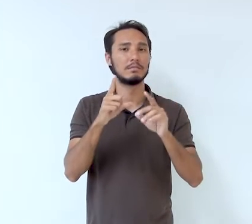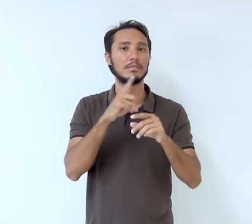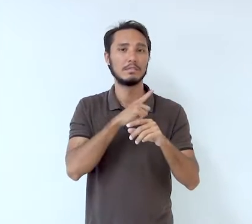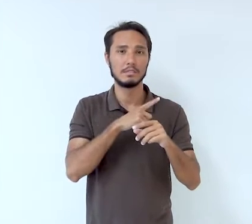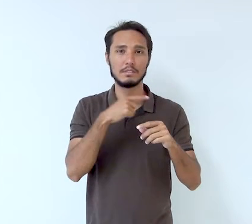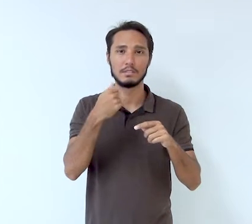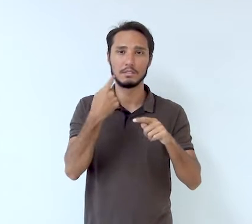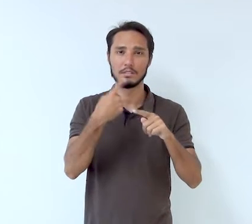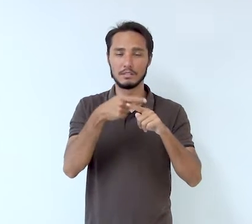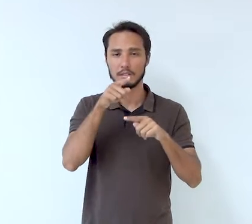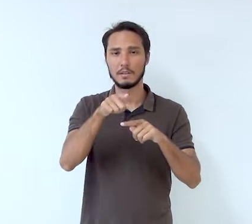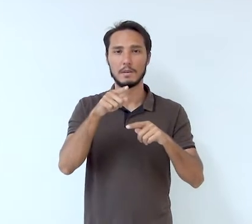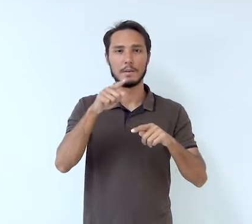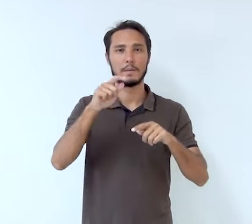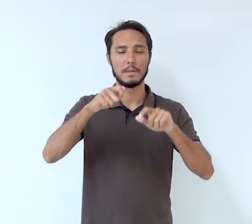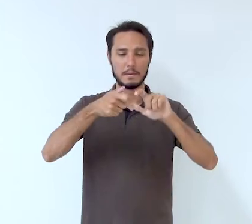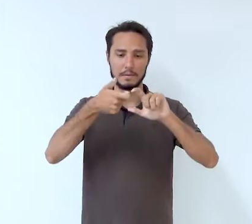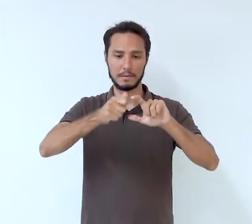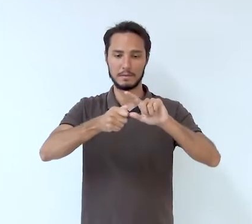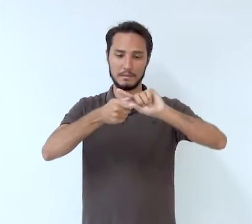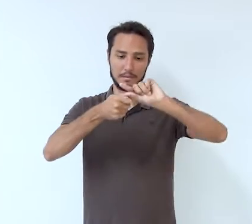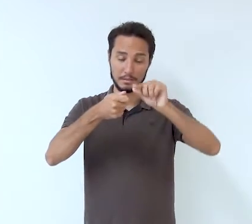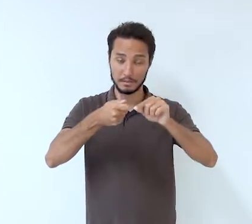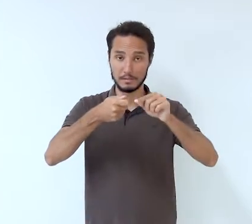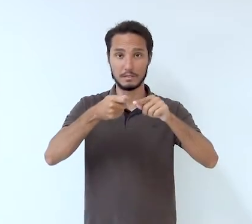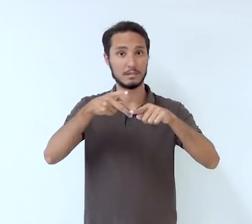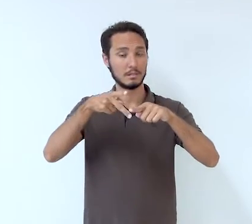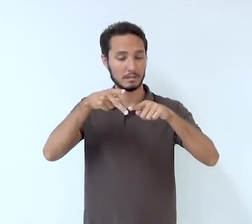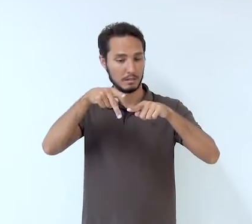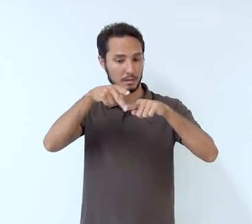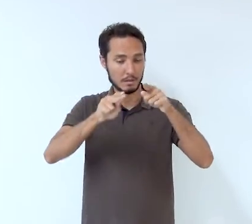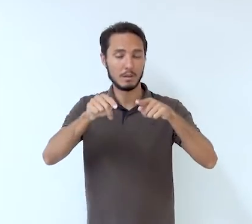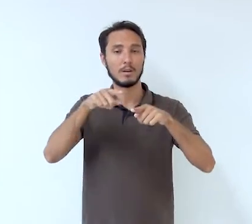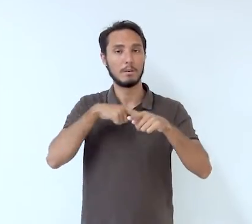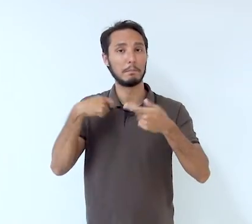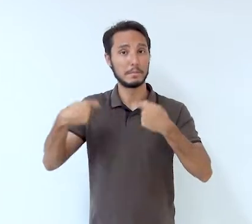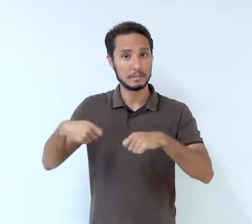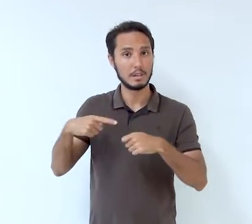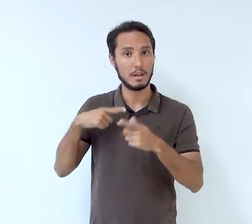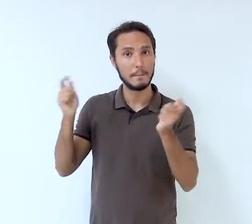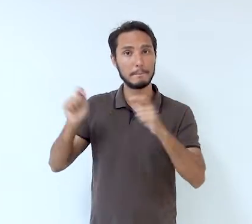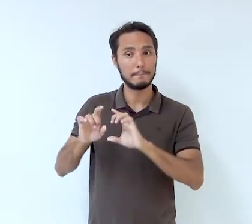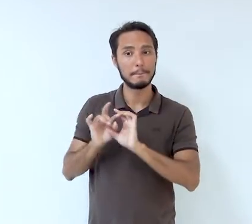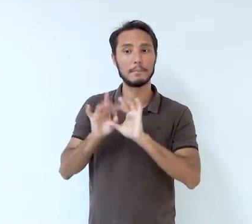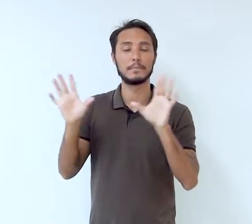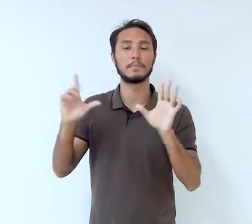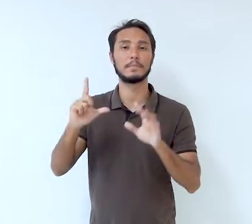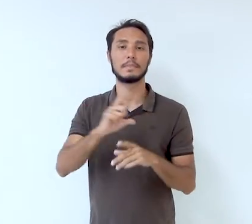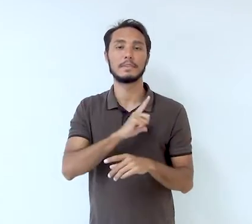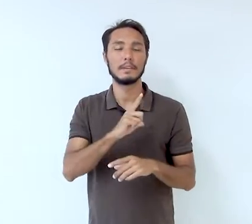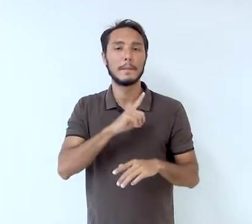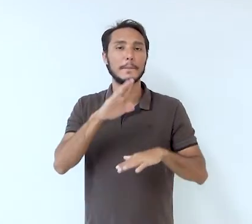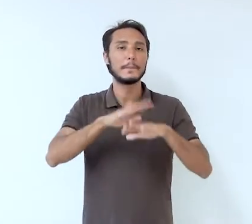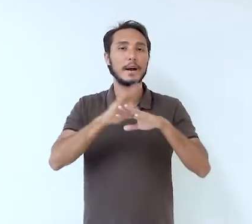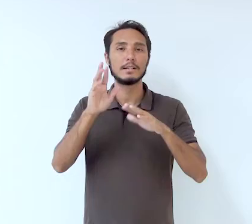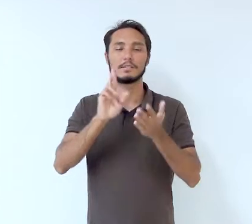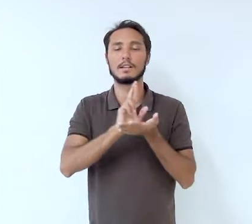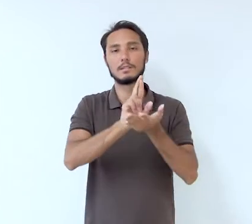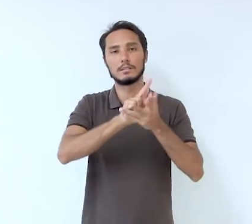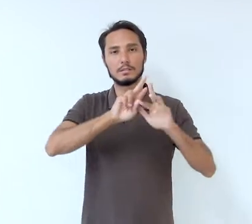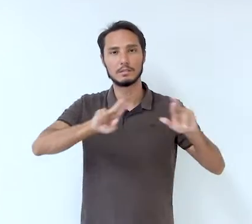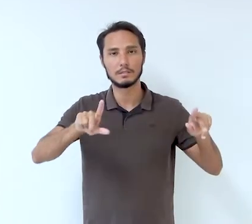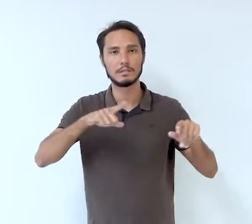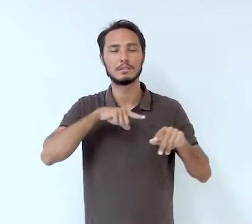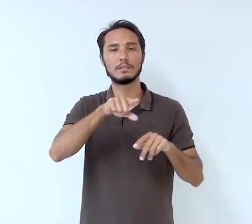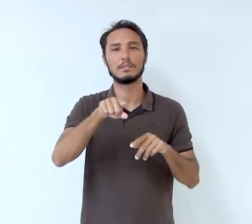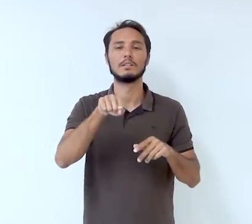Então, ter à mão um alicate de bico fino e um alicate de corte é algo que nos permite ter mais recursos